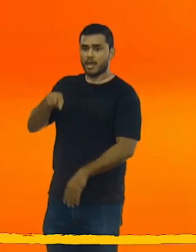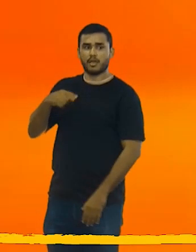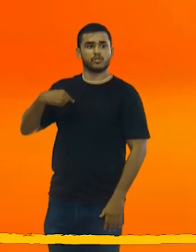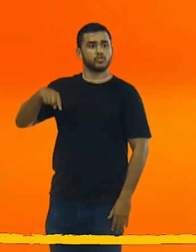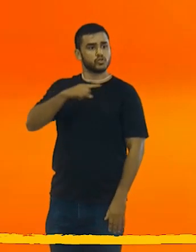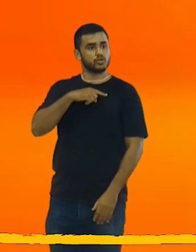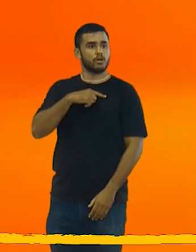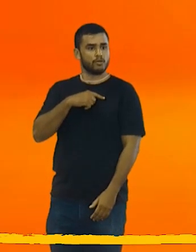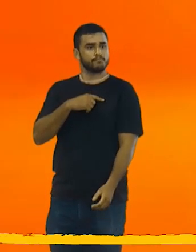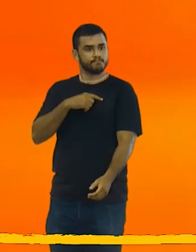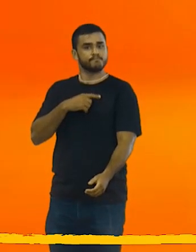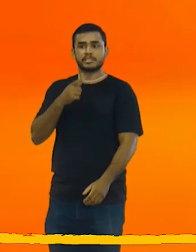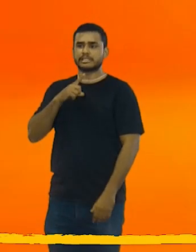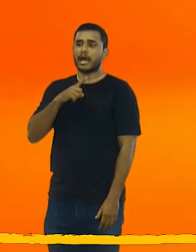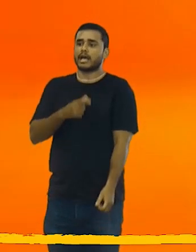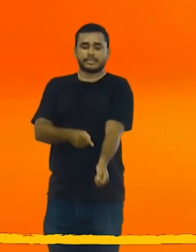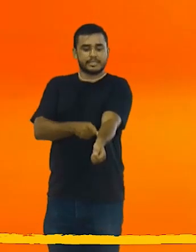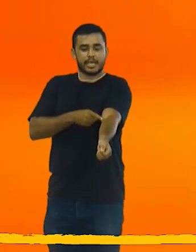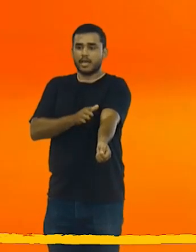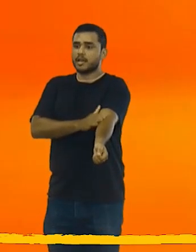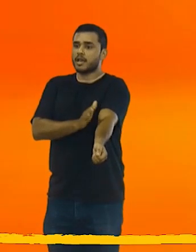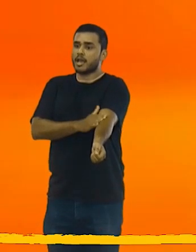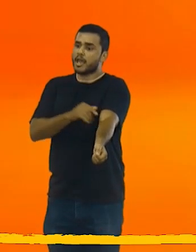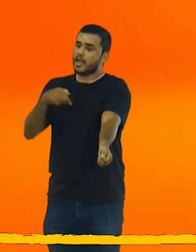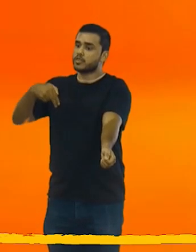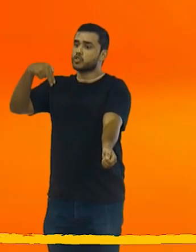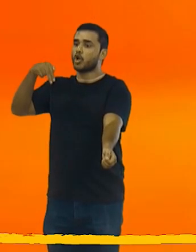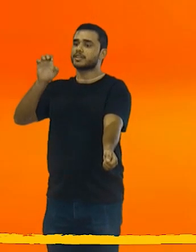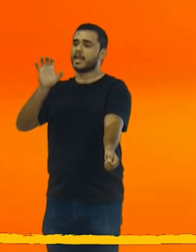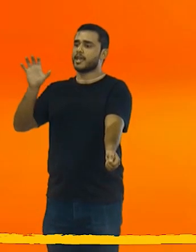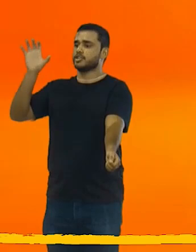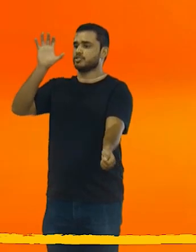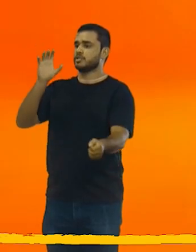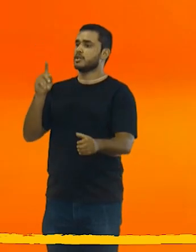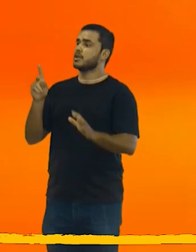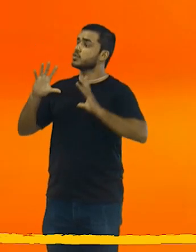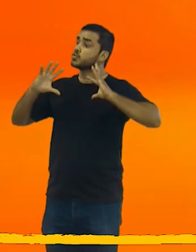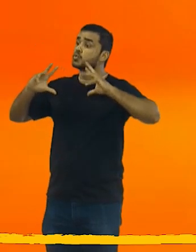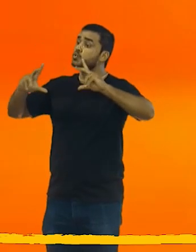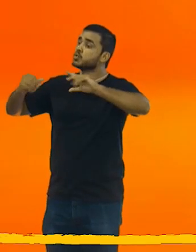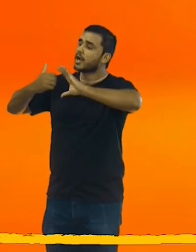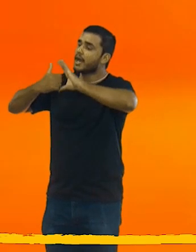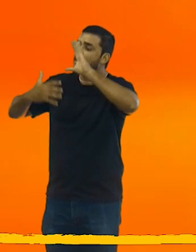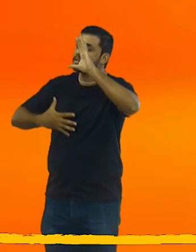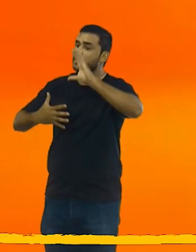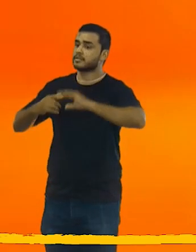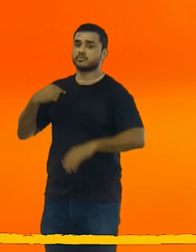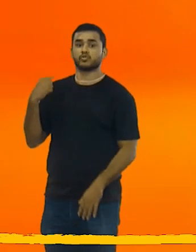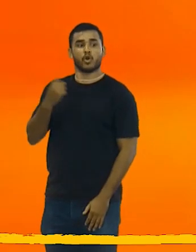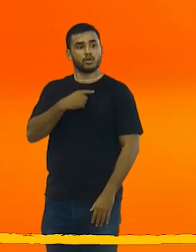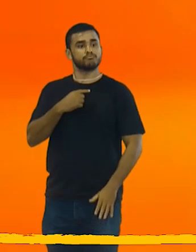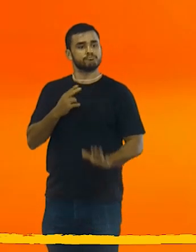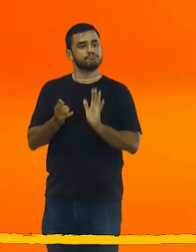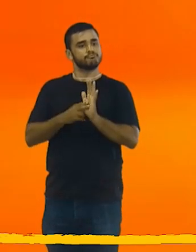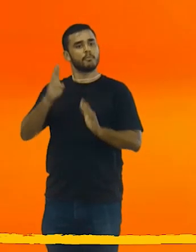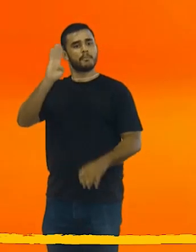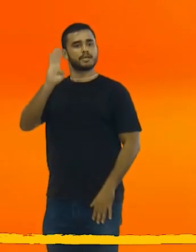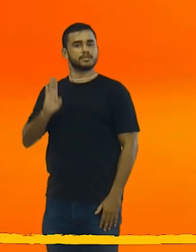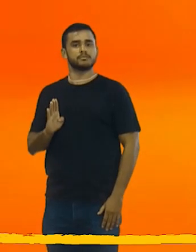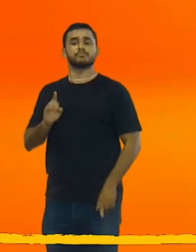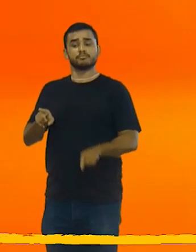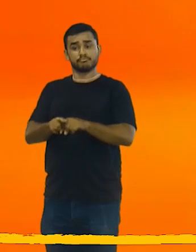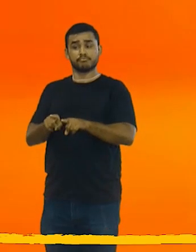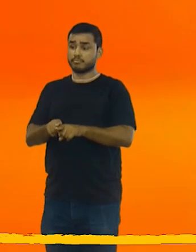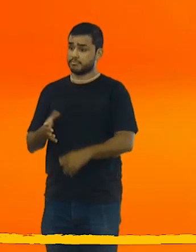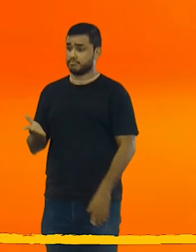Enquanto cearenses, enquanto nordestinos, enquanto brasileiros. E para nós